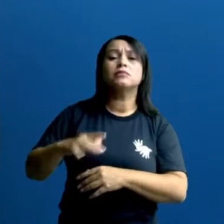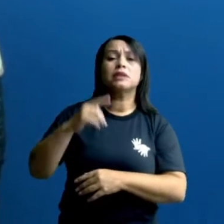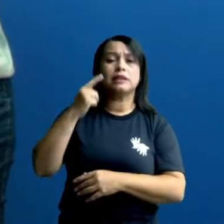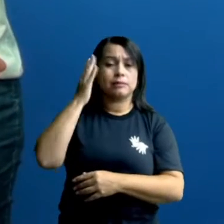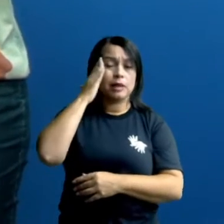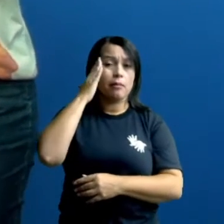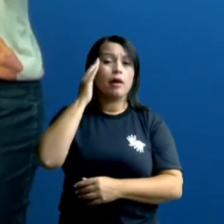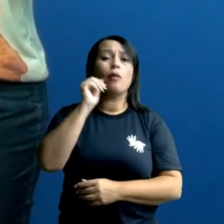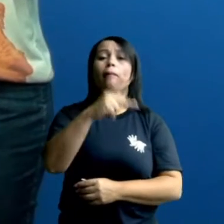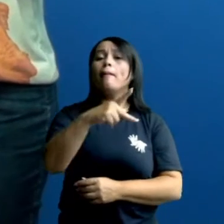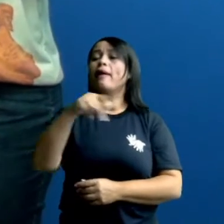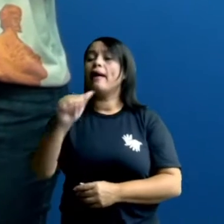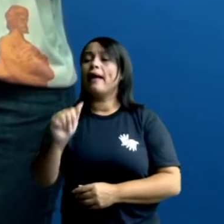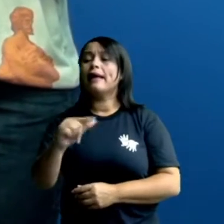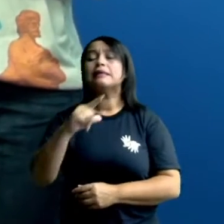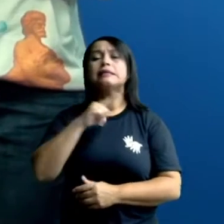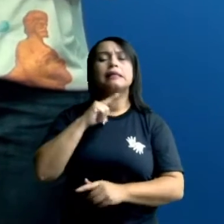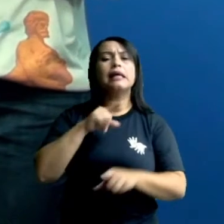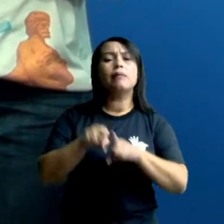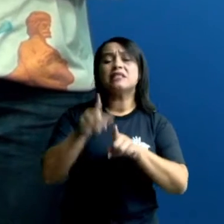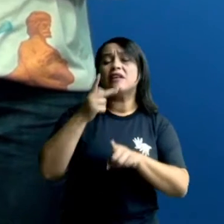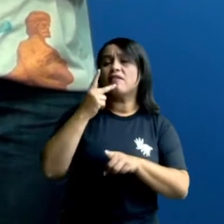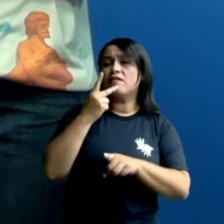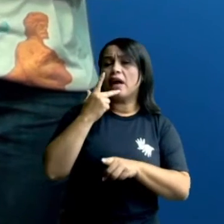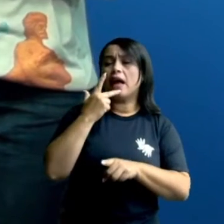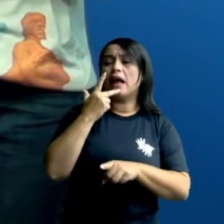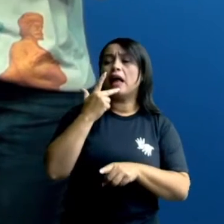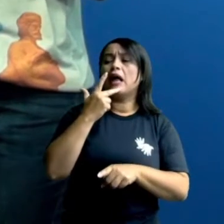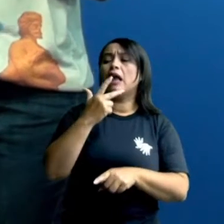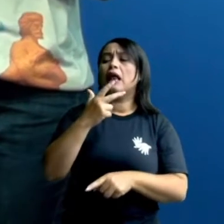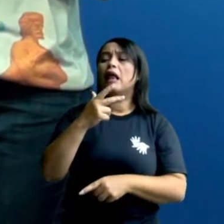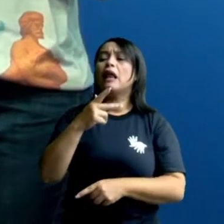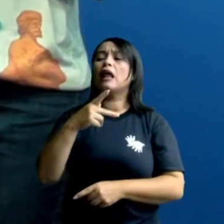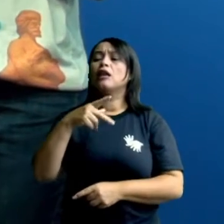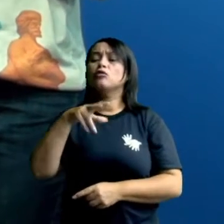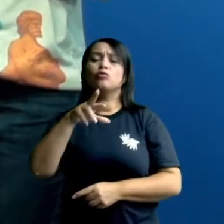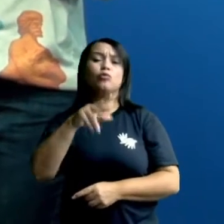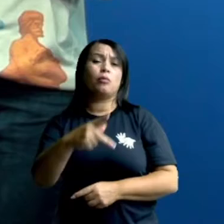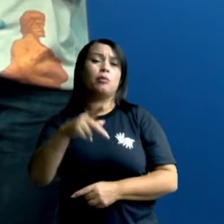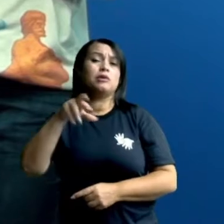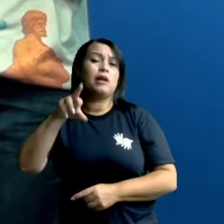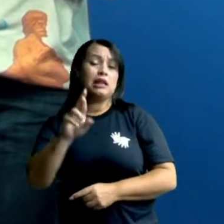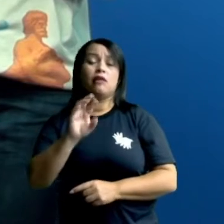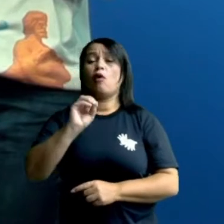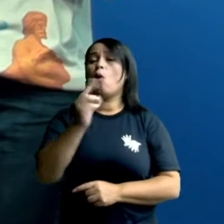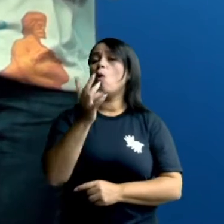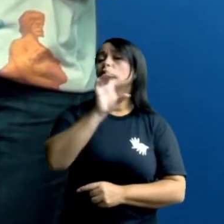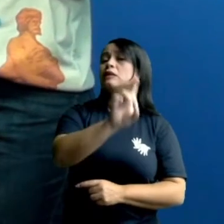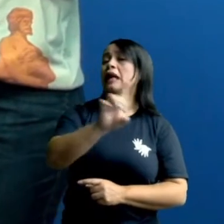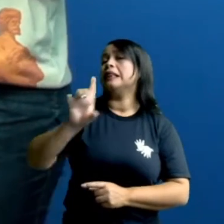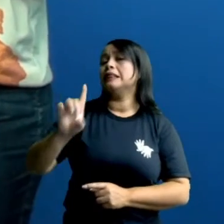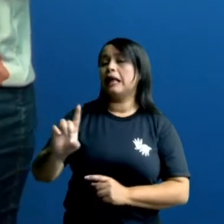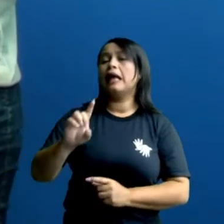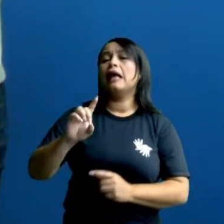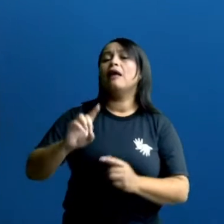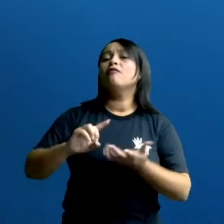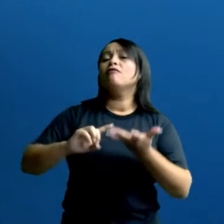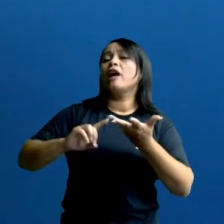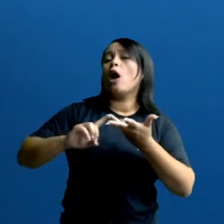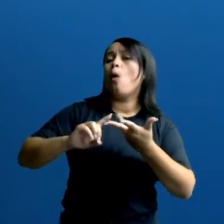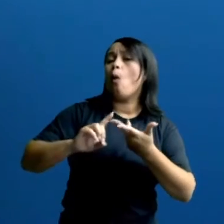população absoluta. Quando a gente fala em população relativa ou densidade demográfica, a gente vai contar